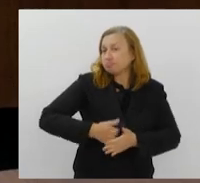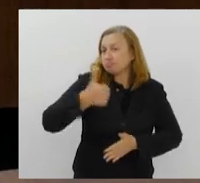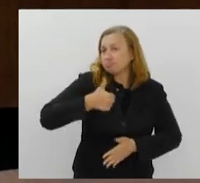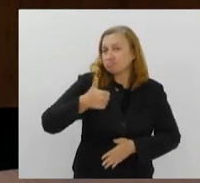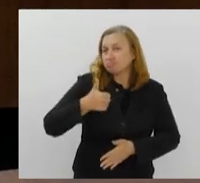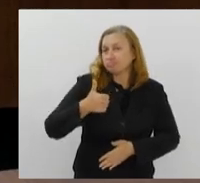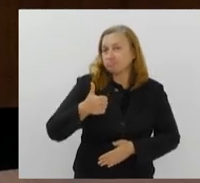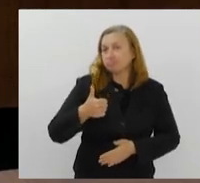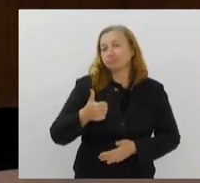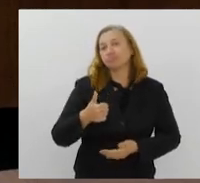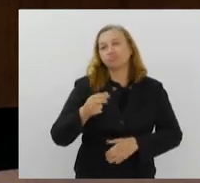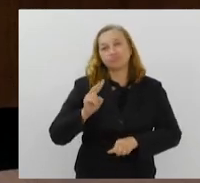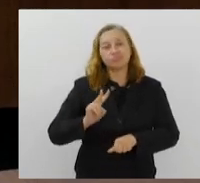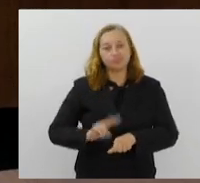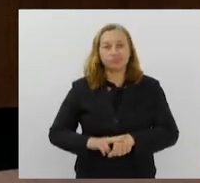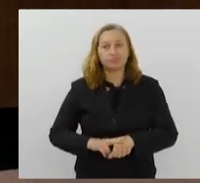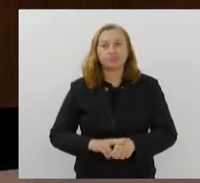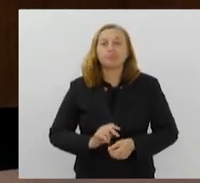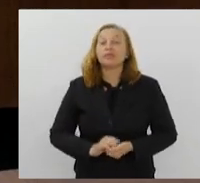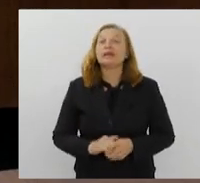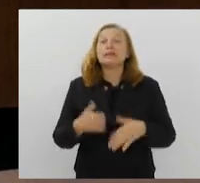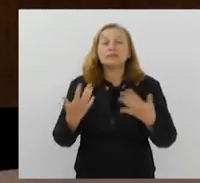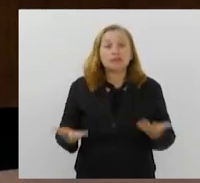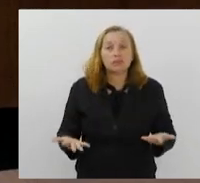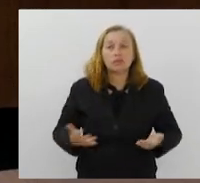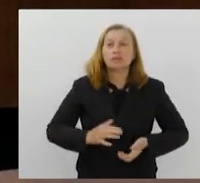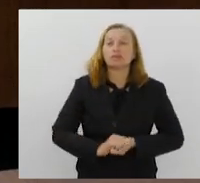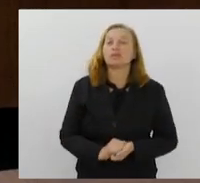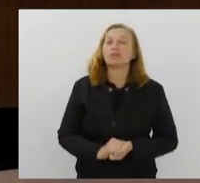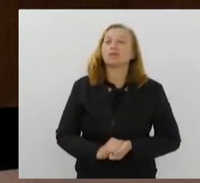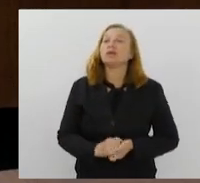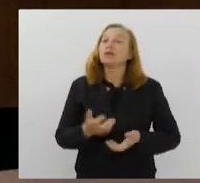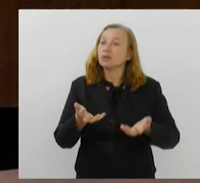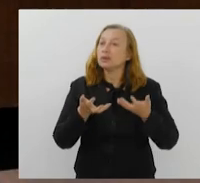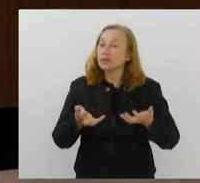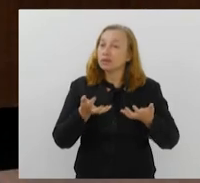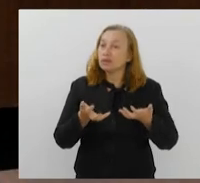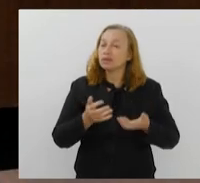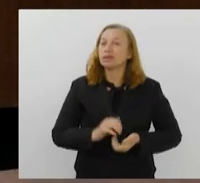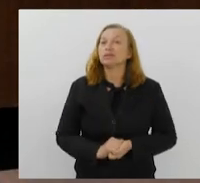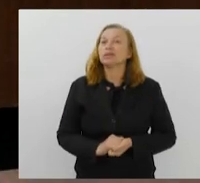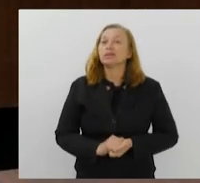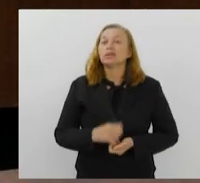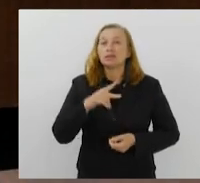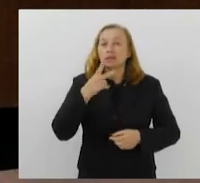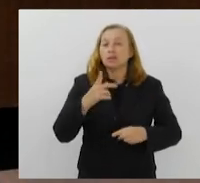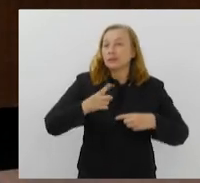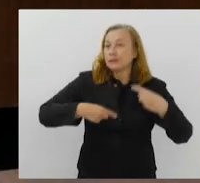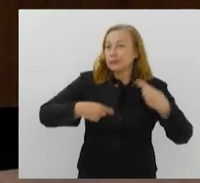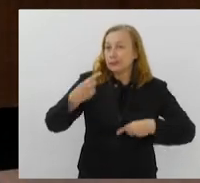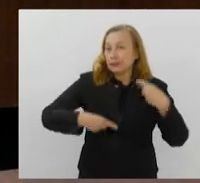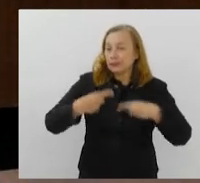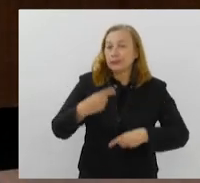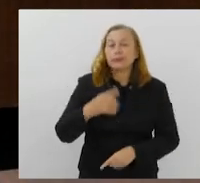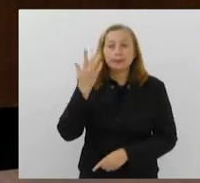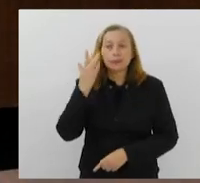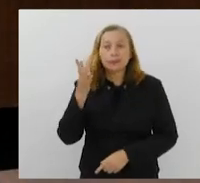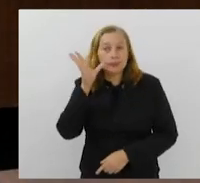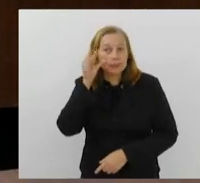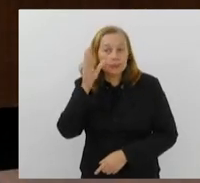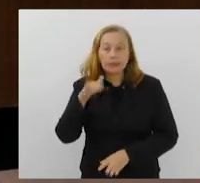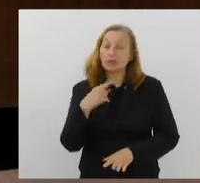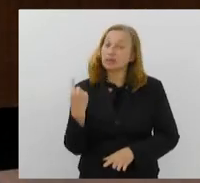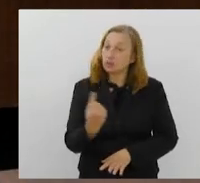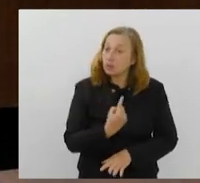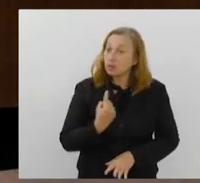isso, é a primeira vez. Então, eu queria trazer essa discussão, que eu acho que interessa a todos